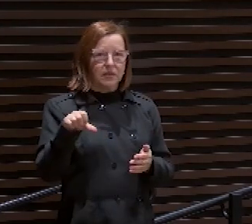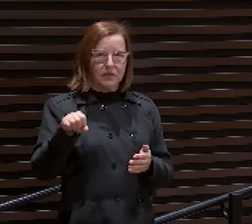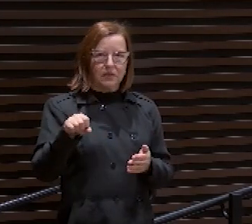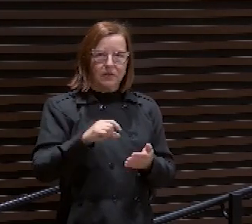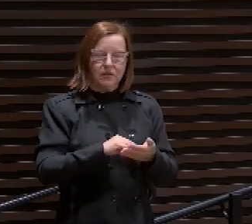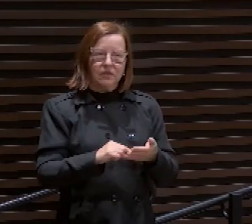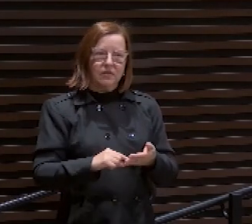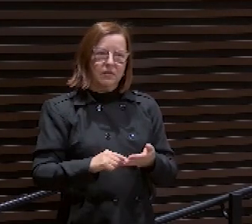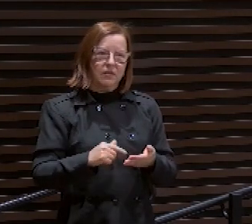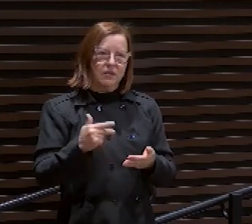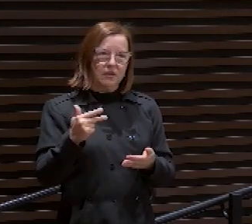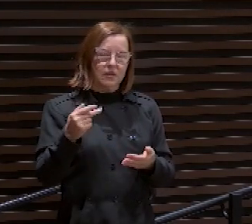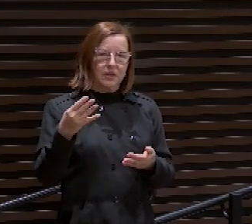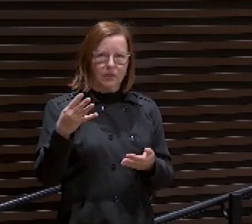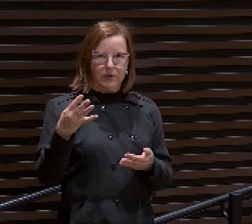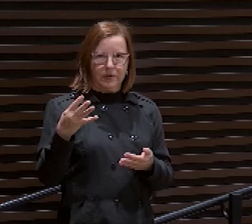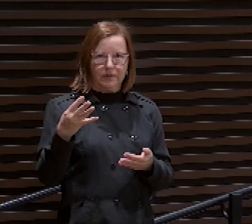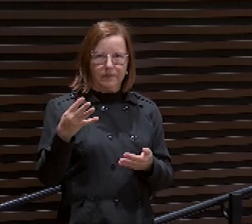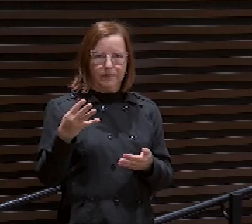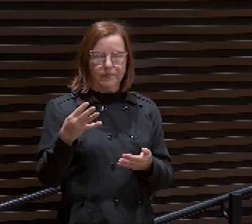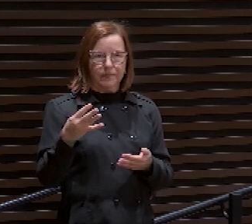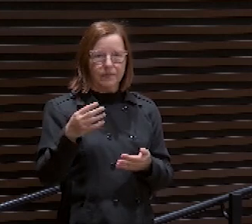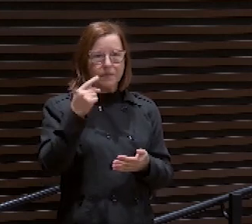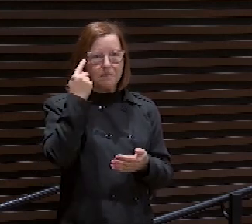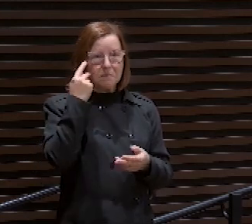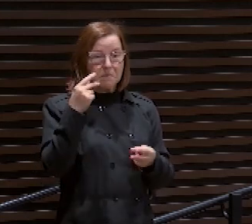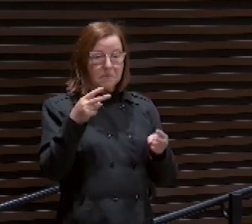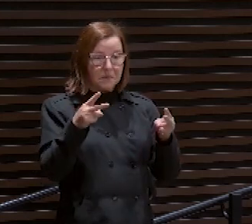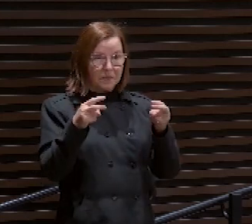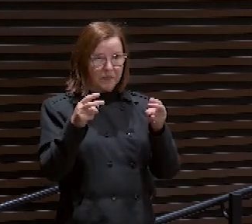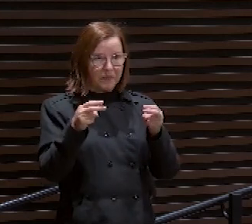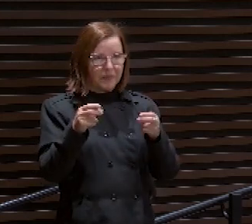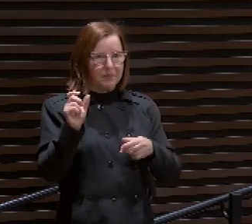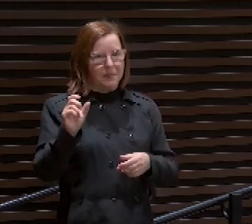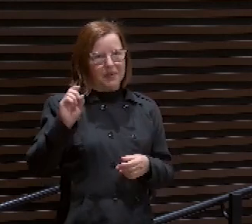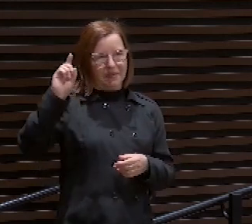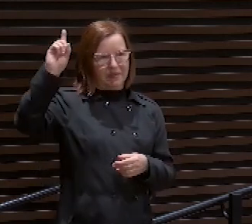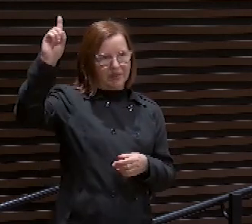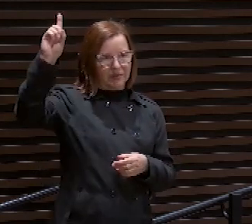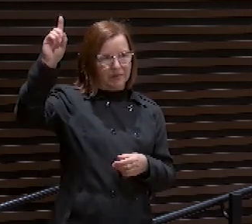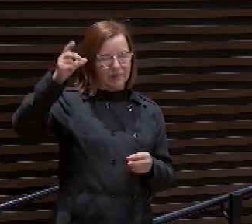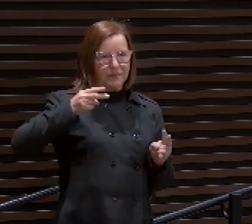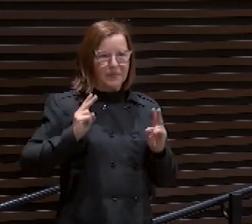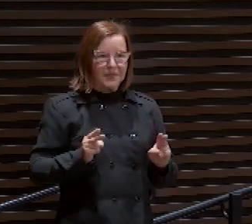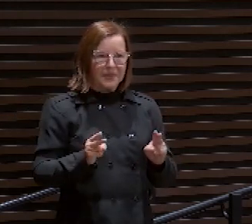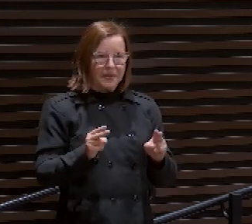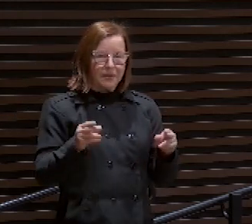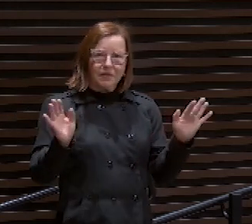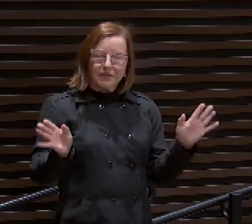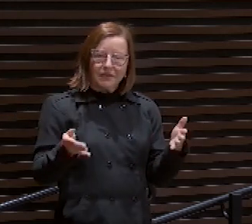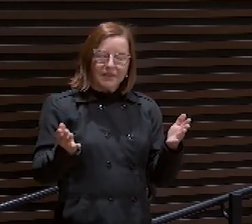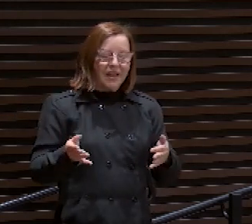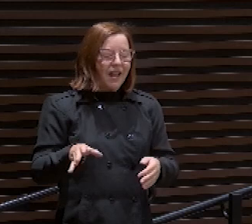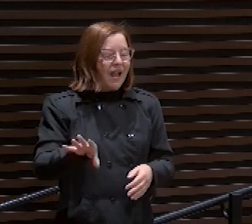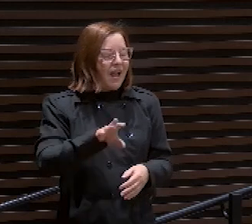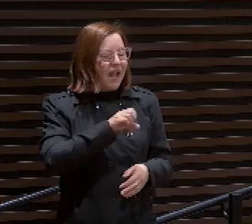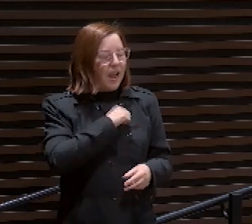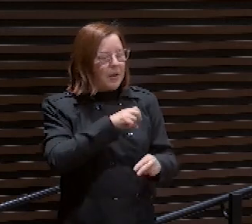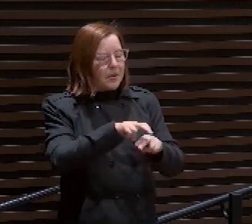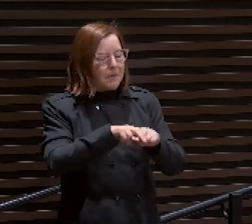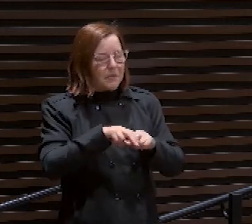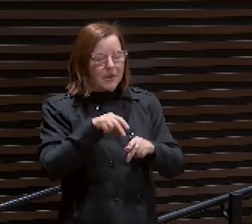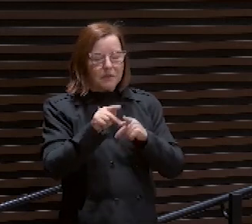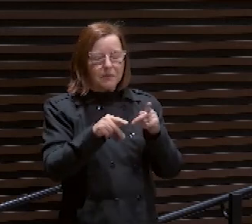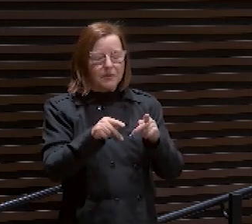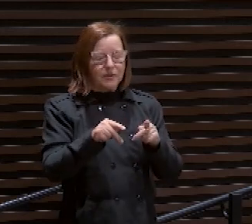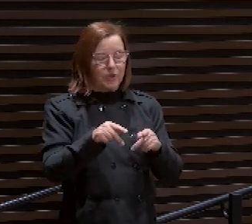ali no nosso boletim, para a gente ver que a palavra de Deus sempre incentivou o amor aos estrangeiros e